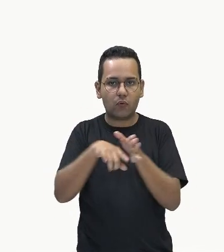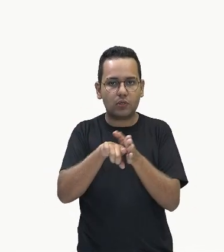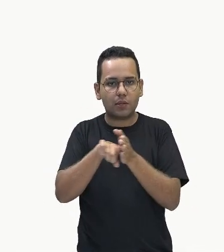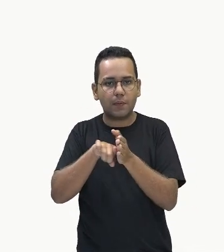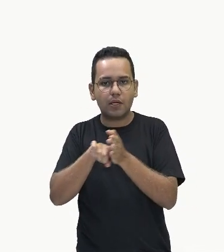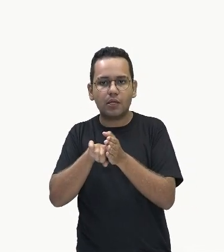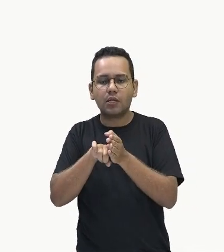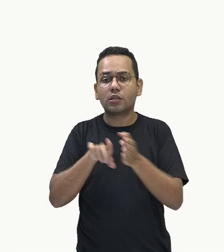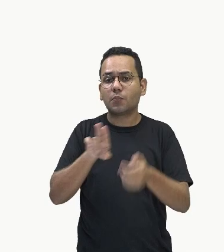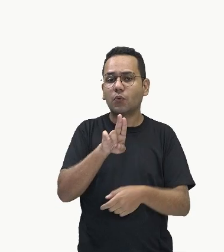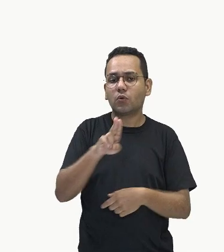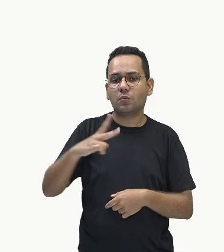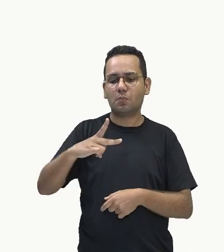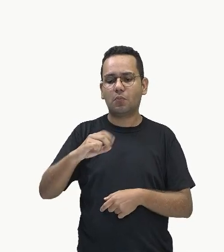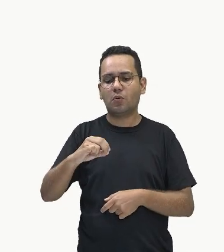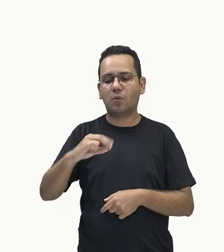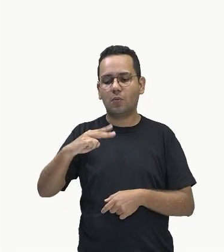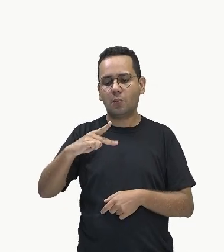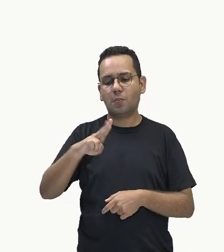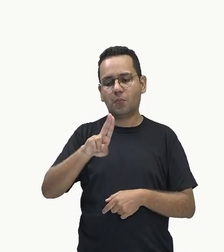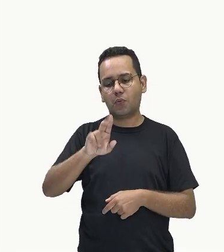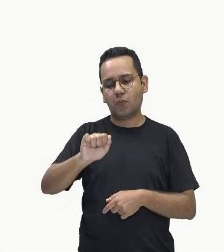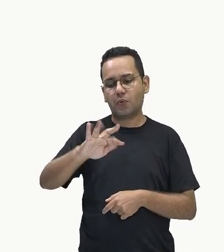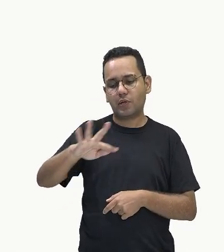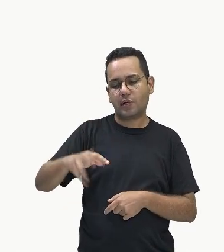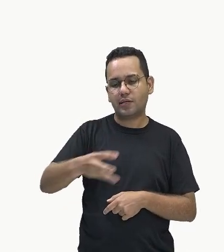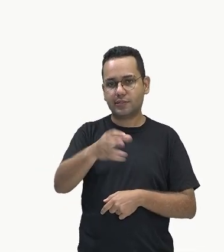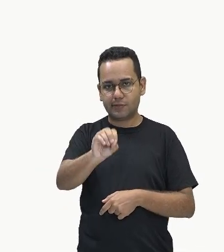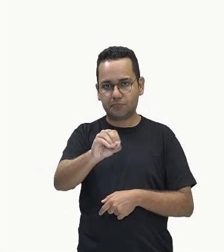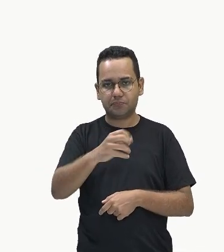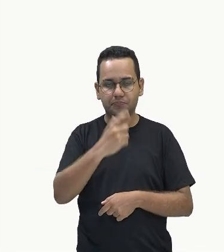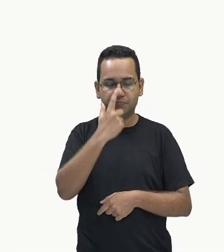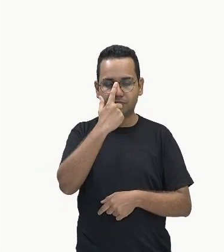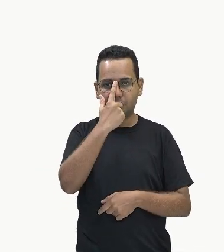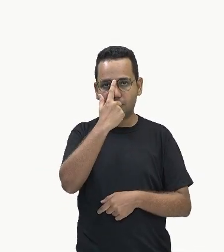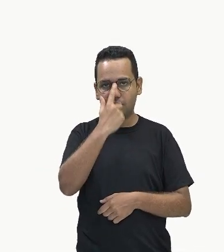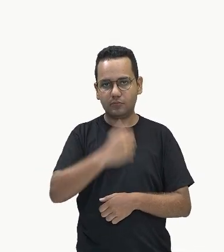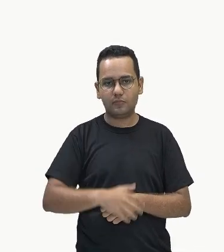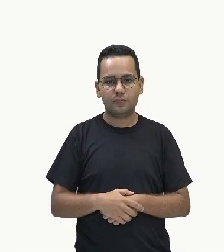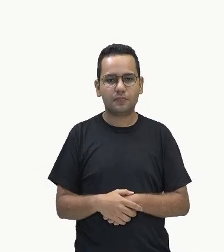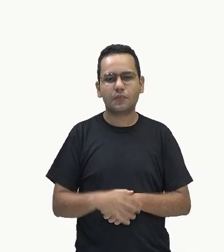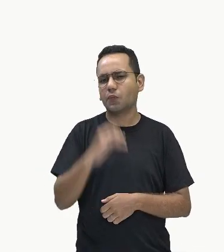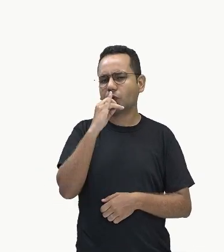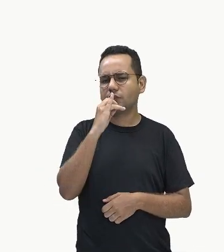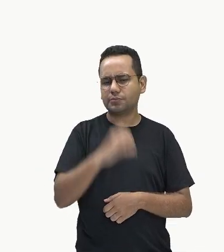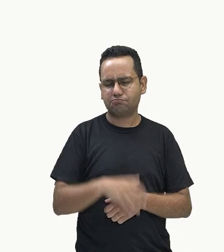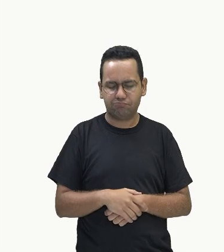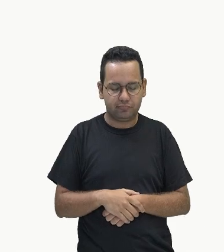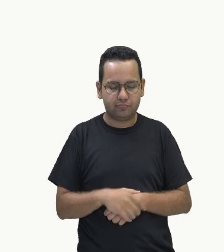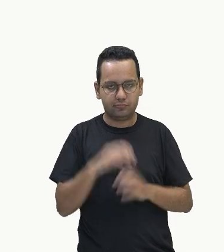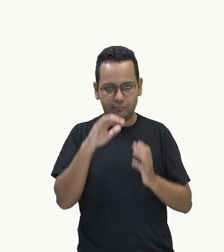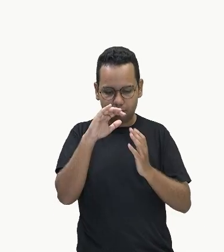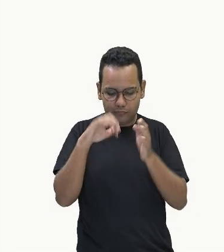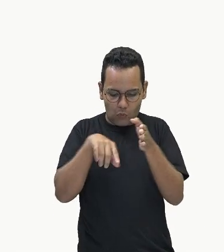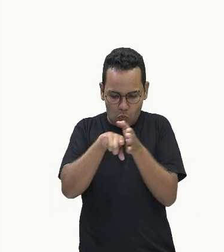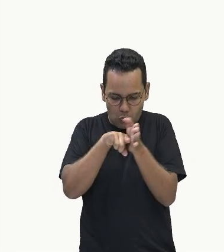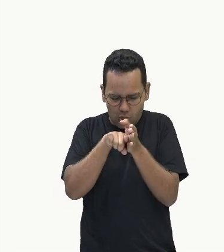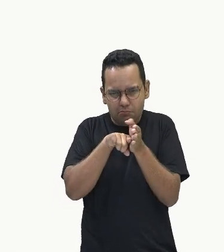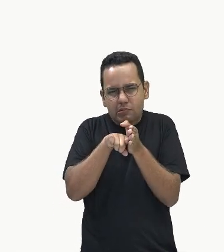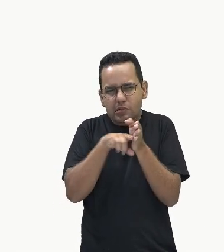chamado população. Então, se a gente for fazer uma pesquisa sobre o interesse